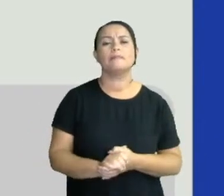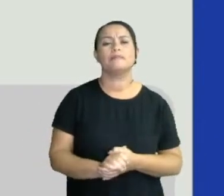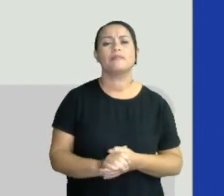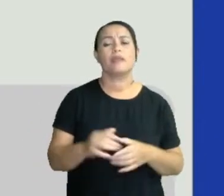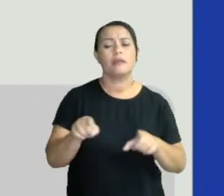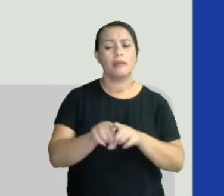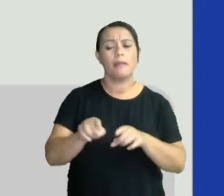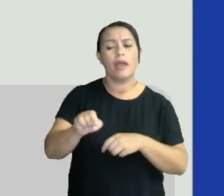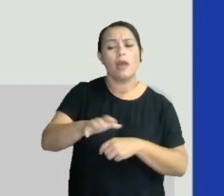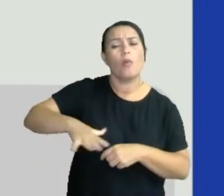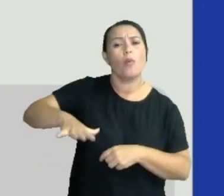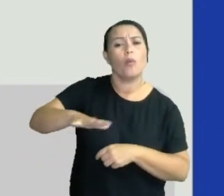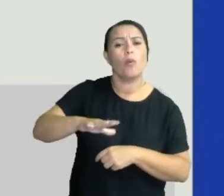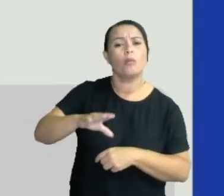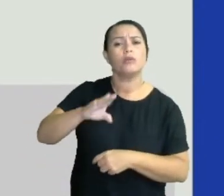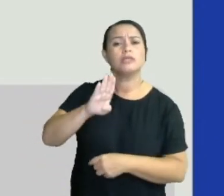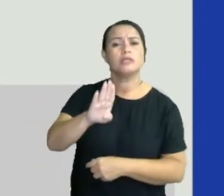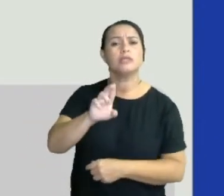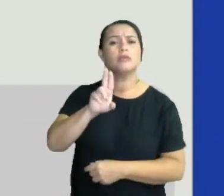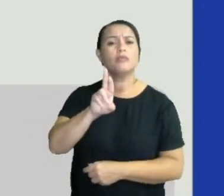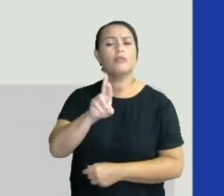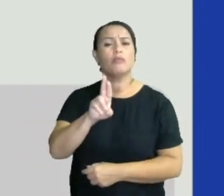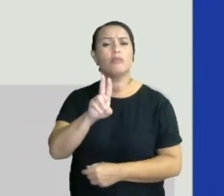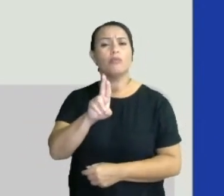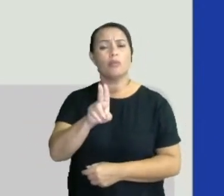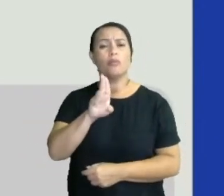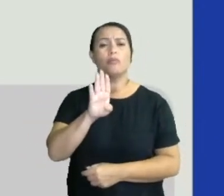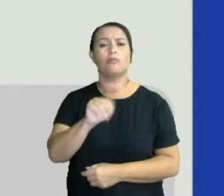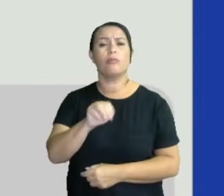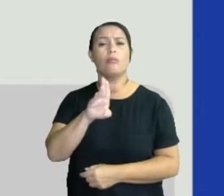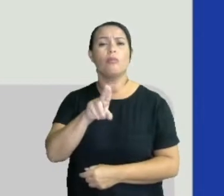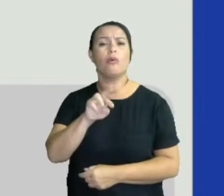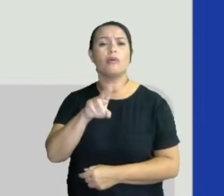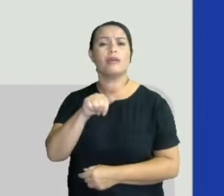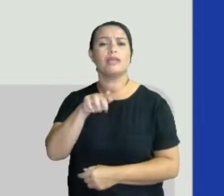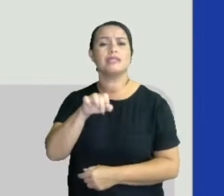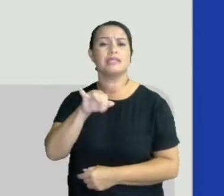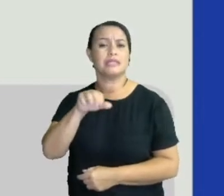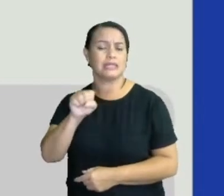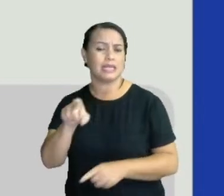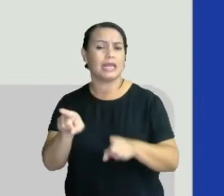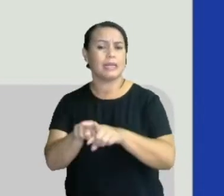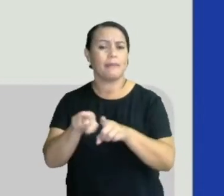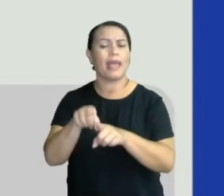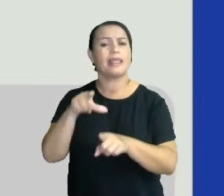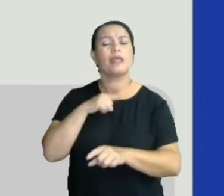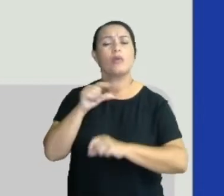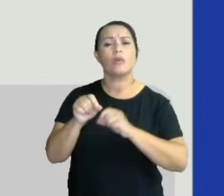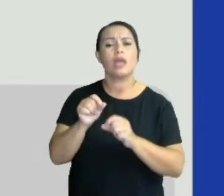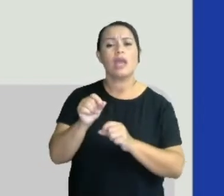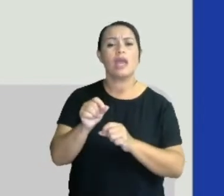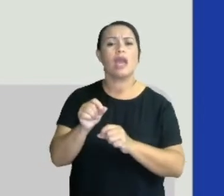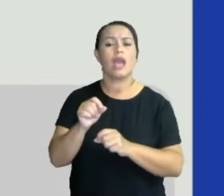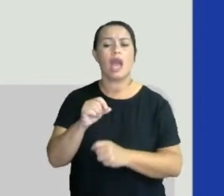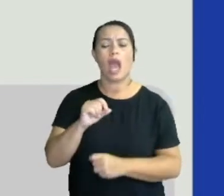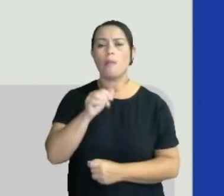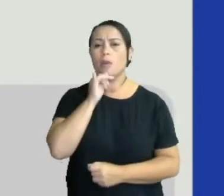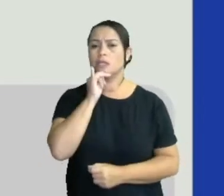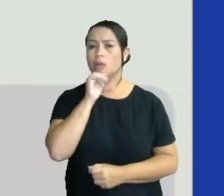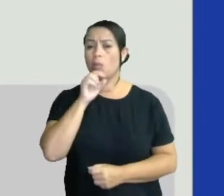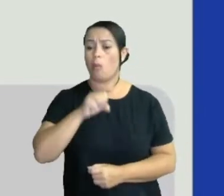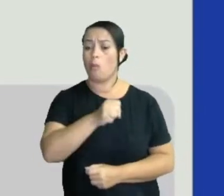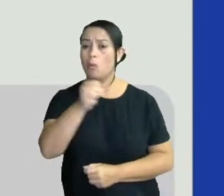é uma sociedade totalmente estratificada, onde se tinha a concentração do poder e